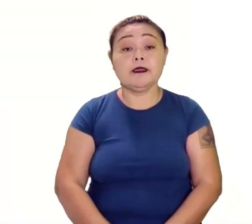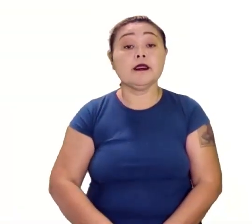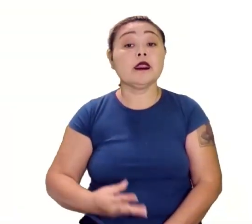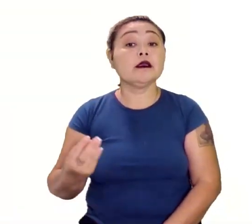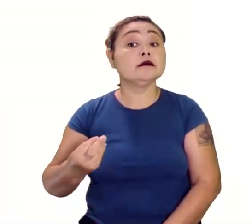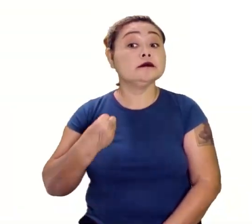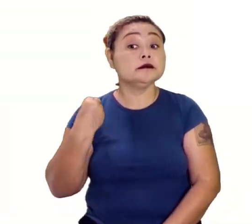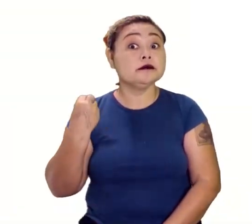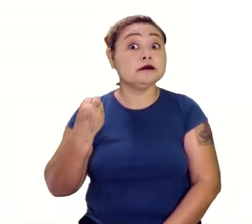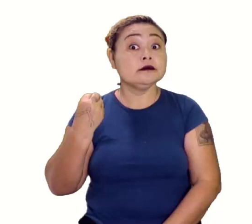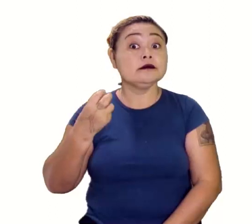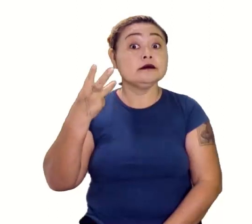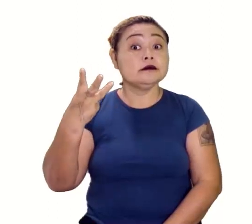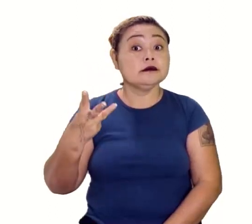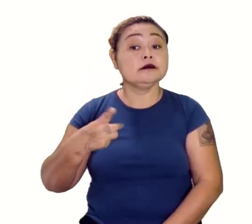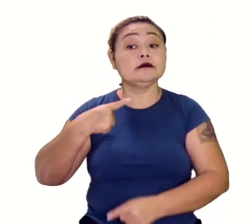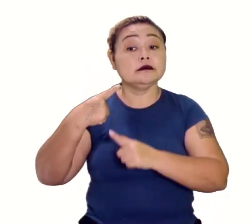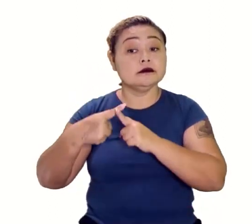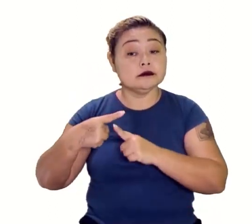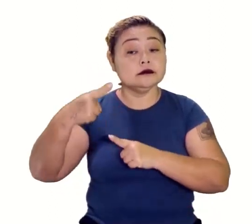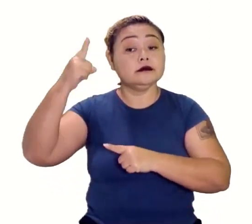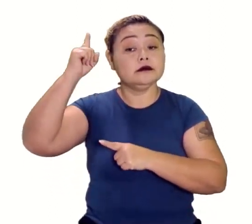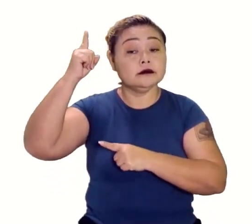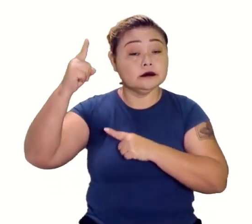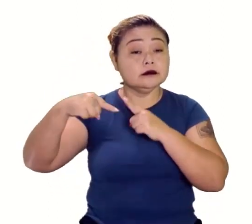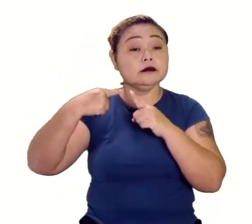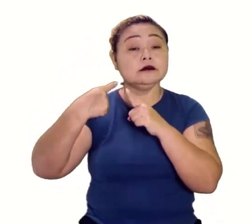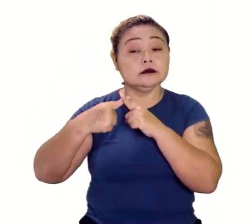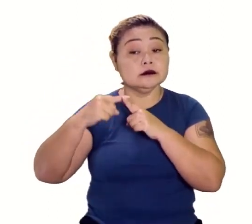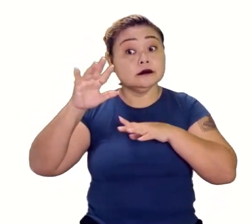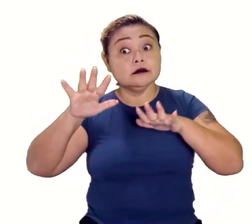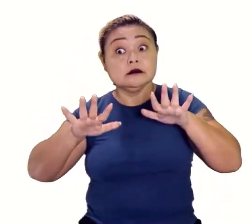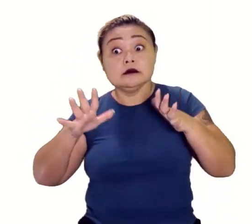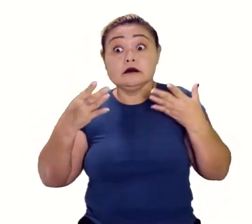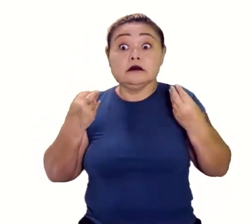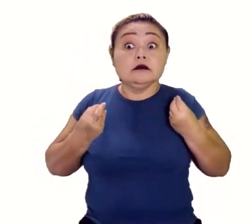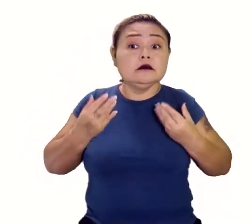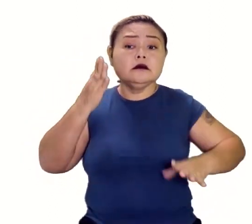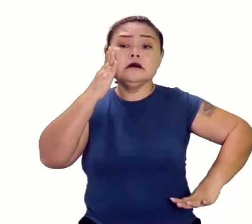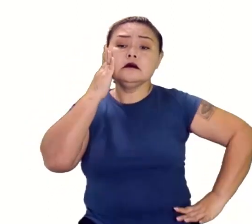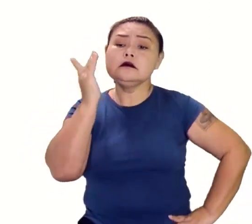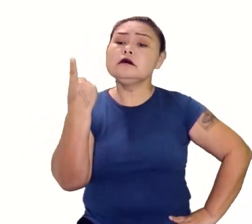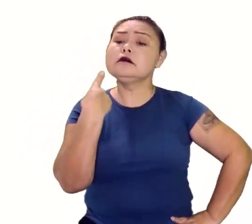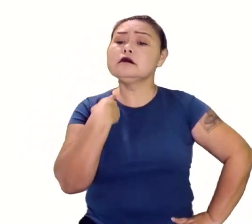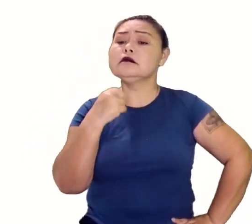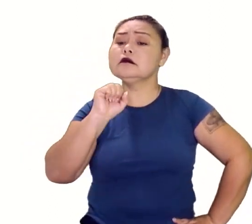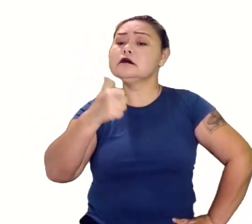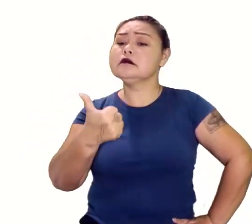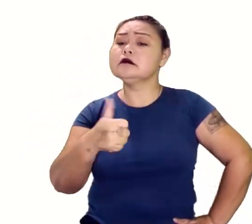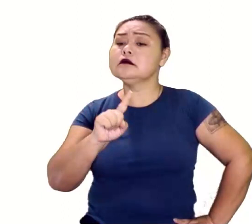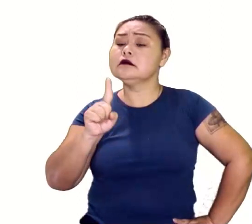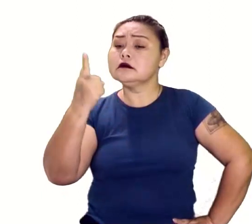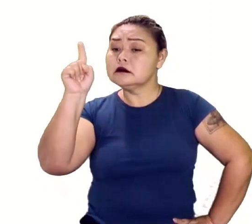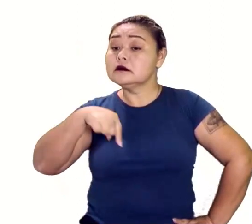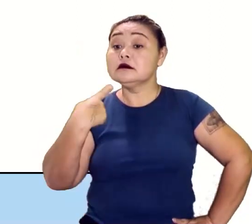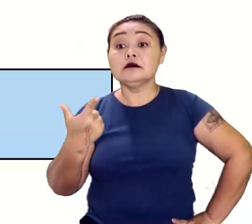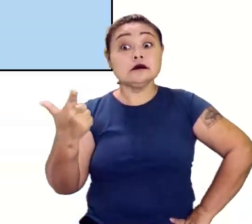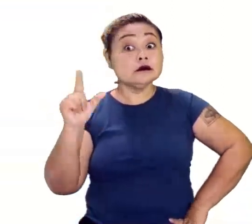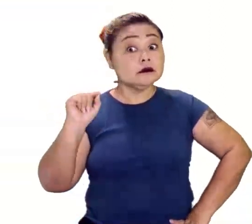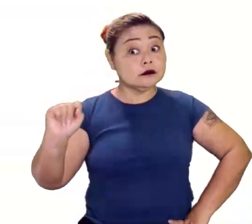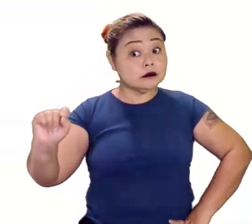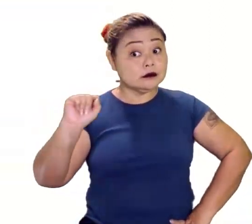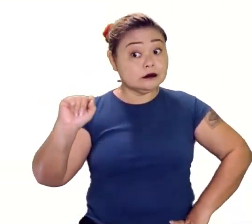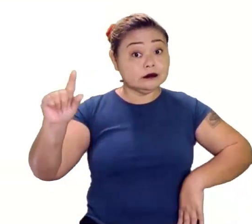como chegar nesse 3 vezes 3 vezes 3, né? Porque teve uns que ficaram se perguntando como que eles sabiam que o 81 era... Então o que a gente vai